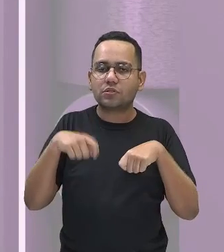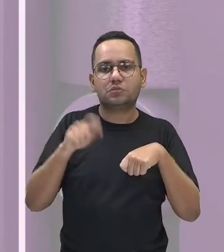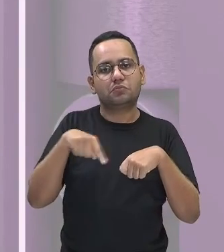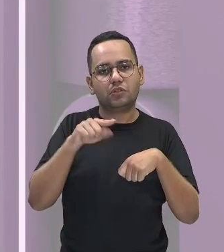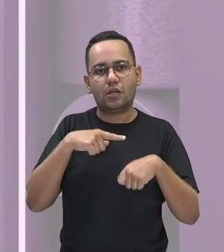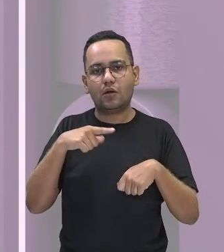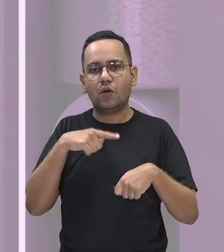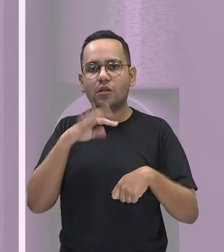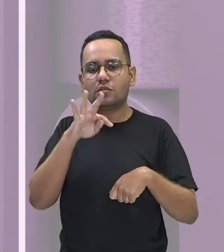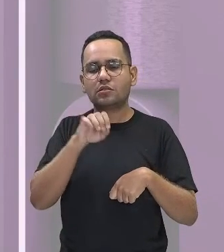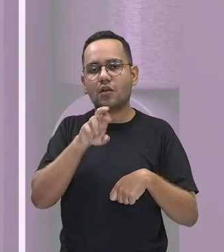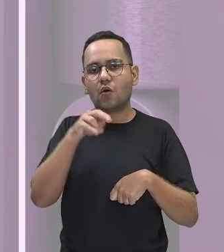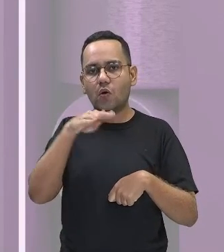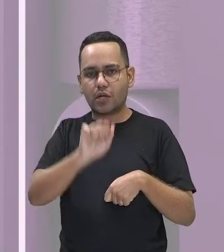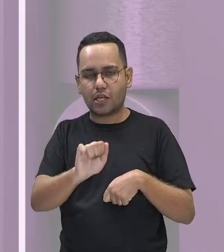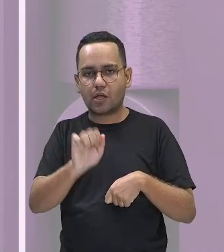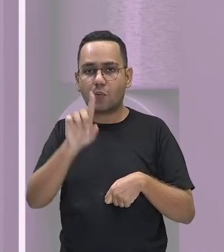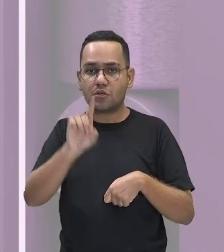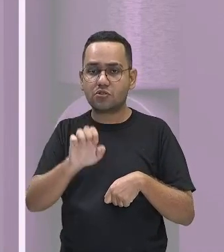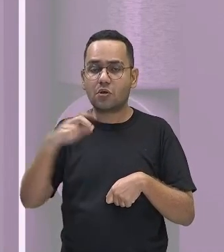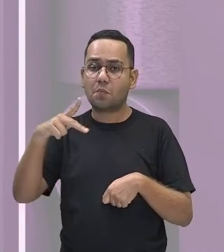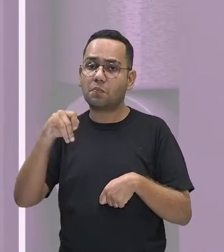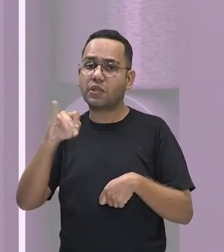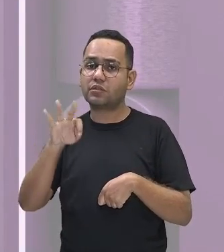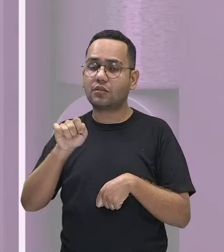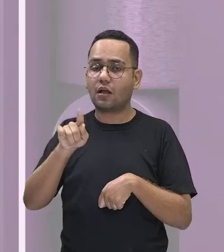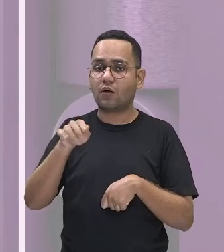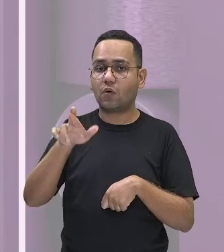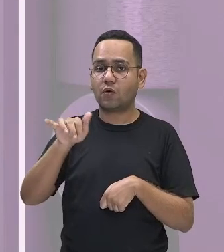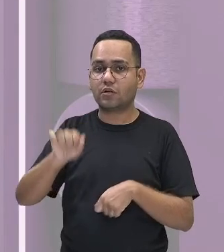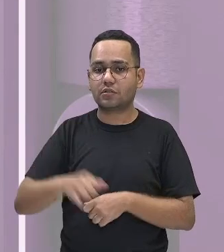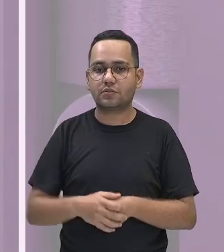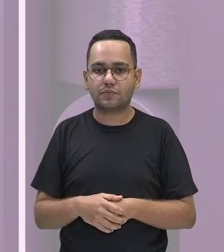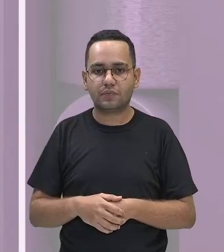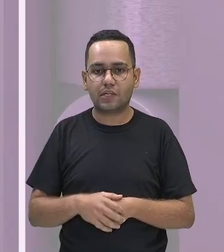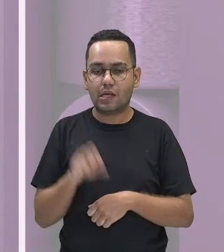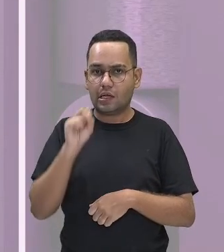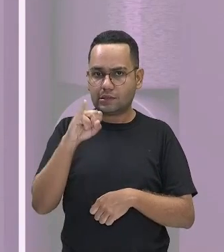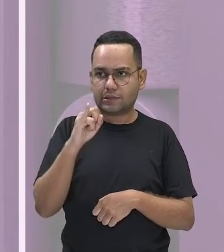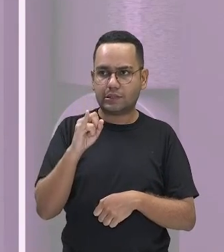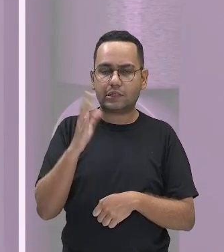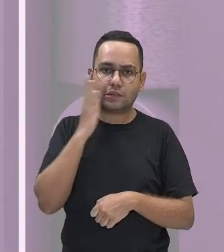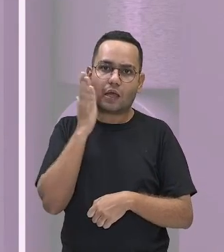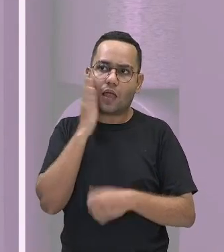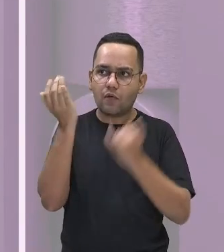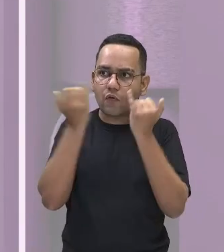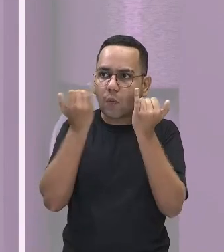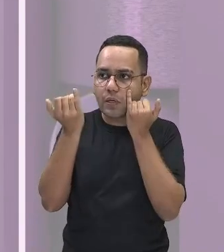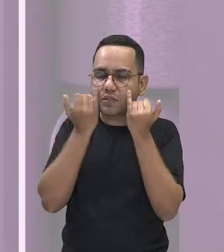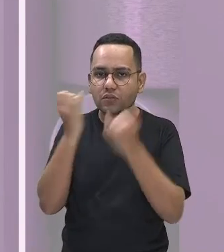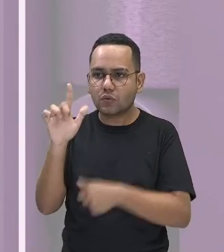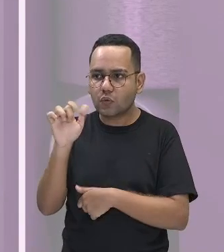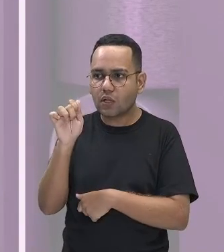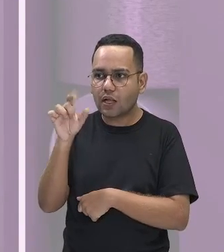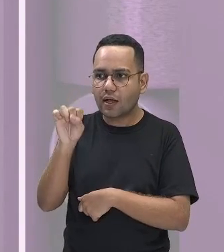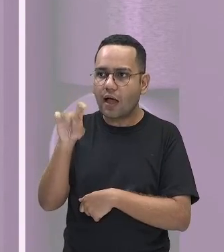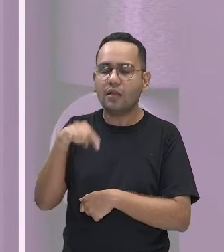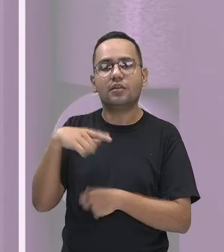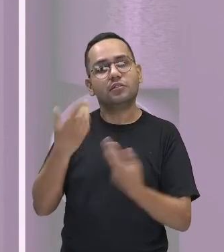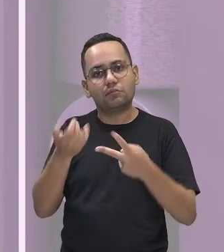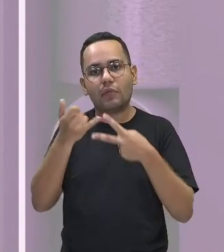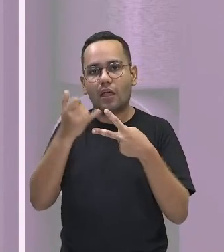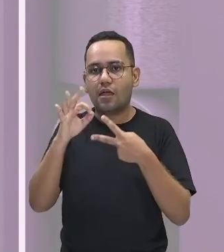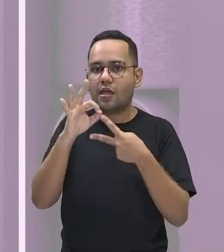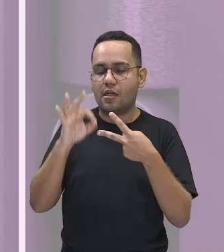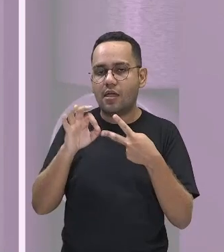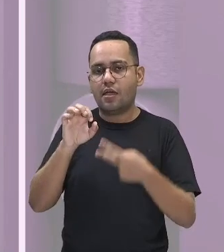tá? Caso não seja fornecido. Porque se souber o lado desse triângulo, sabemos que são triângulos equiláteros, certo?